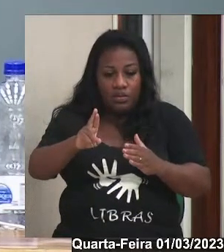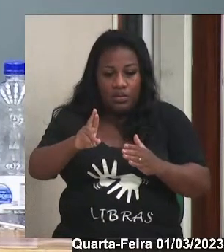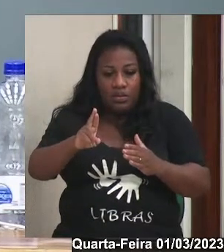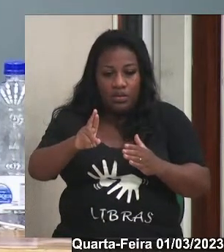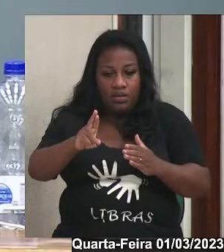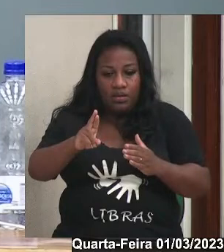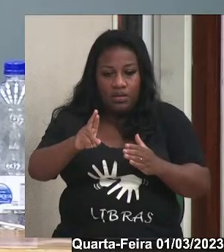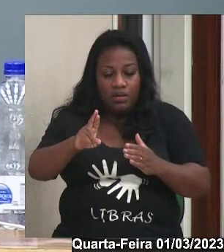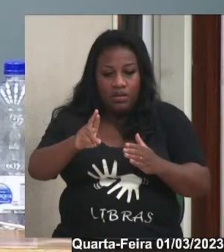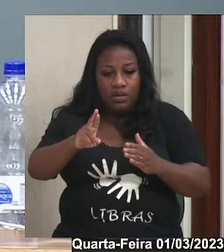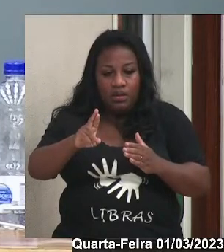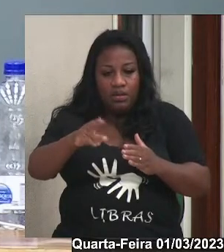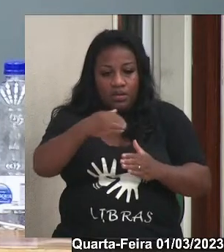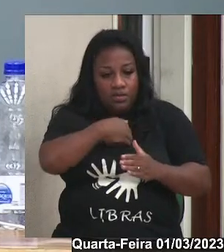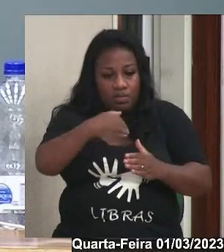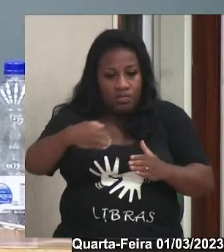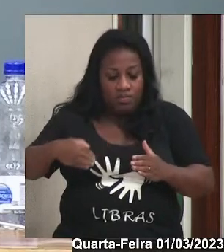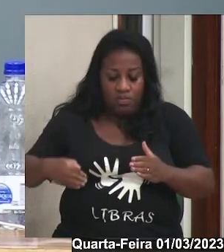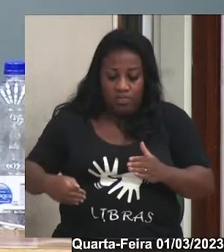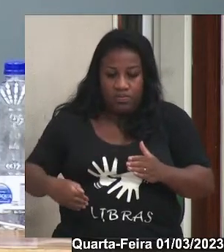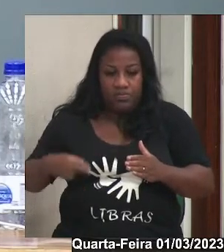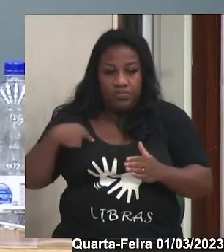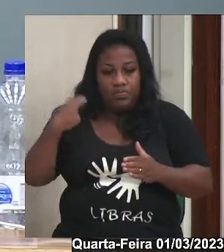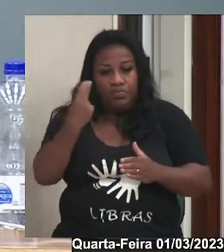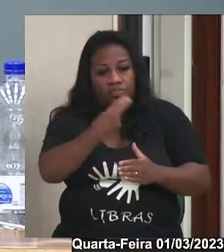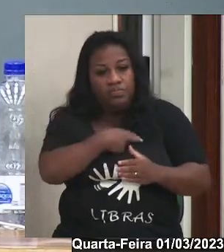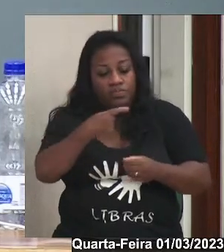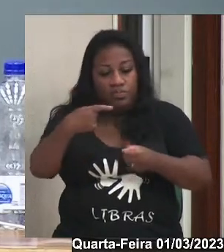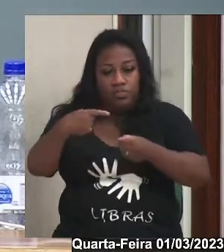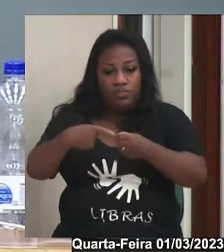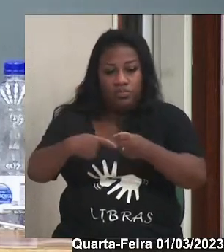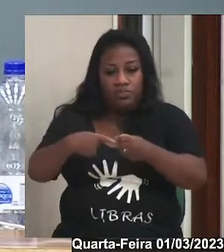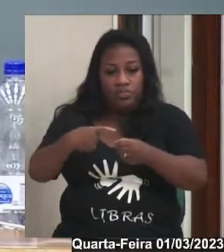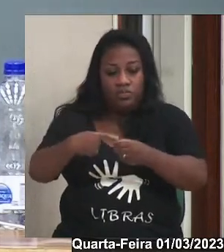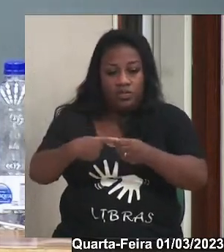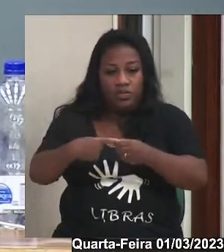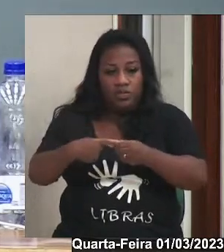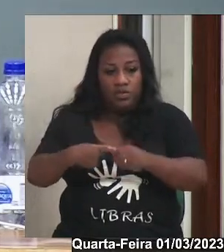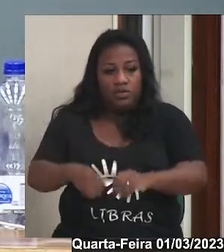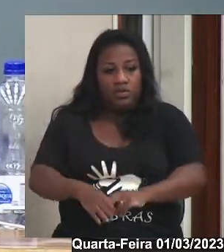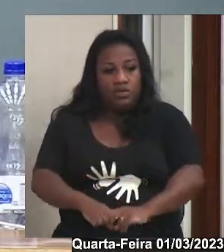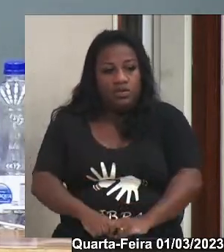das prerrogativas do Poder Legislativo da nossa cidade, presidente.